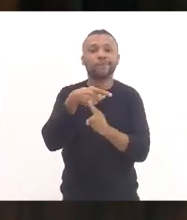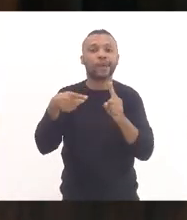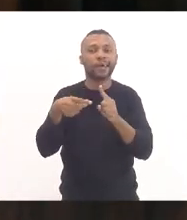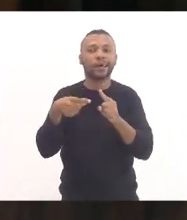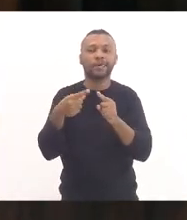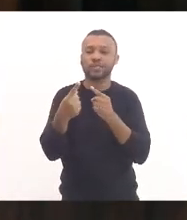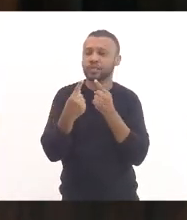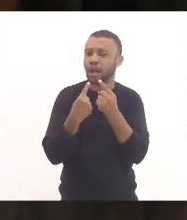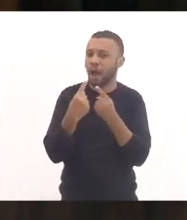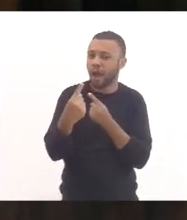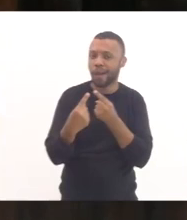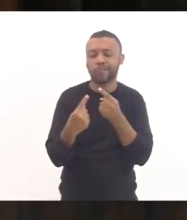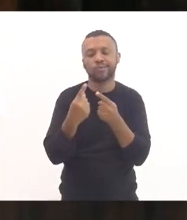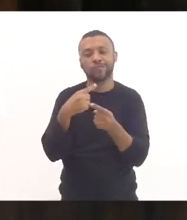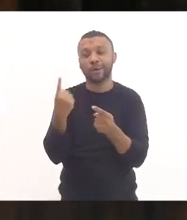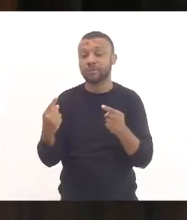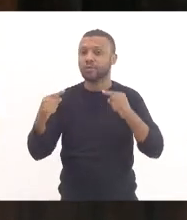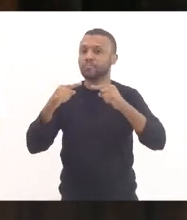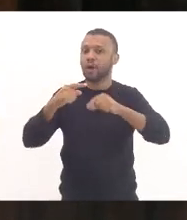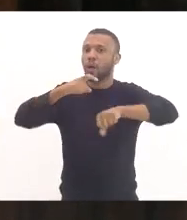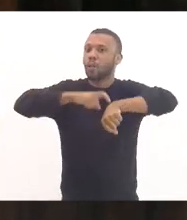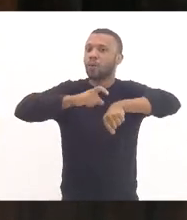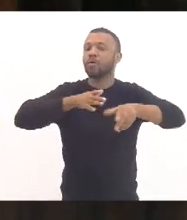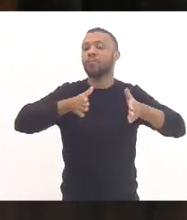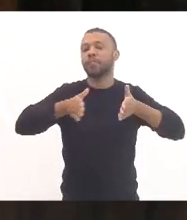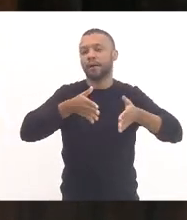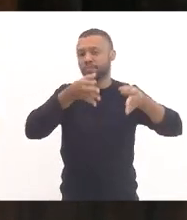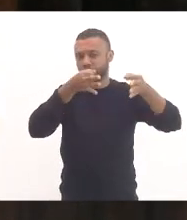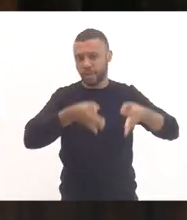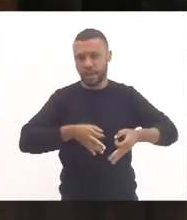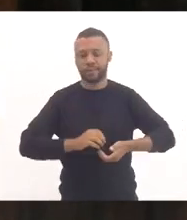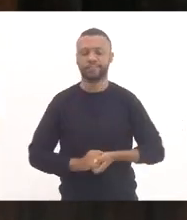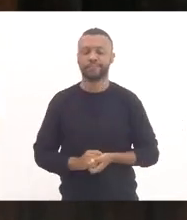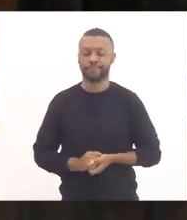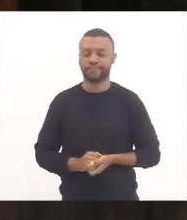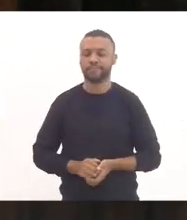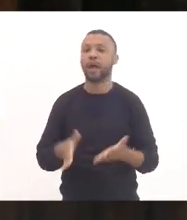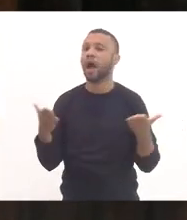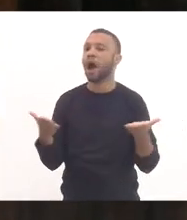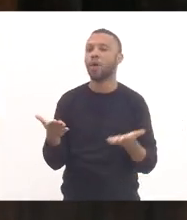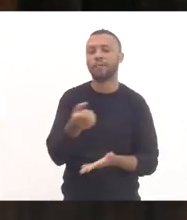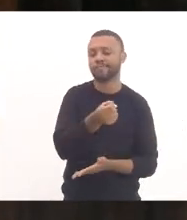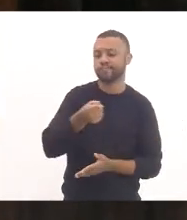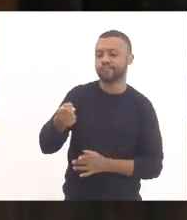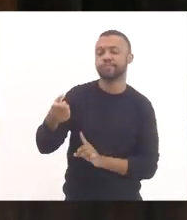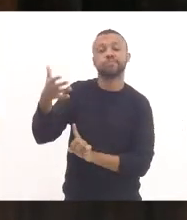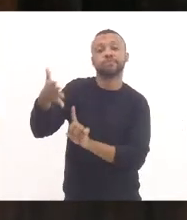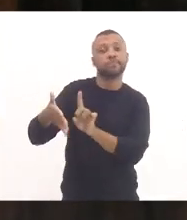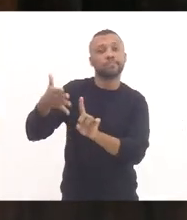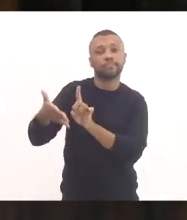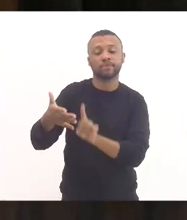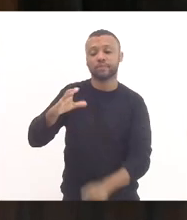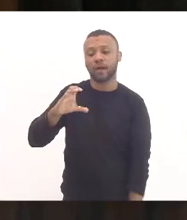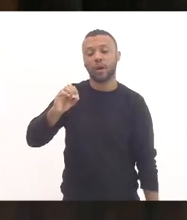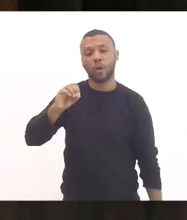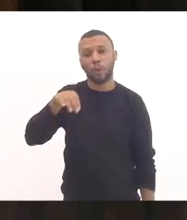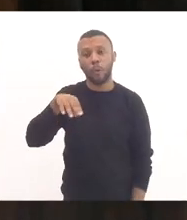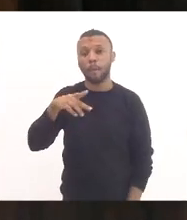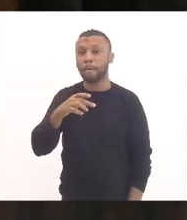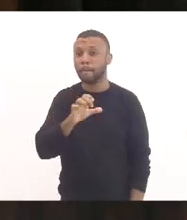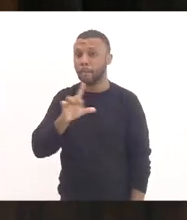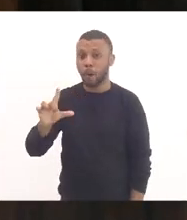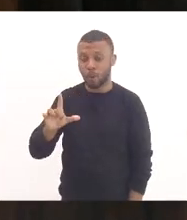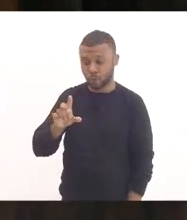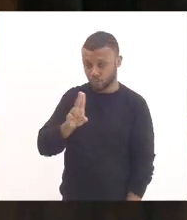e a gente fica dentro do tempo passa a palavra então para o popó para o